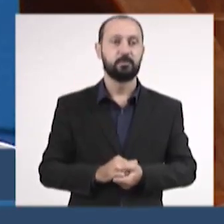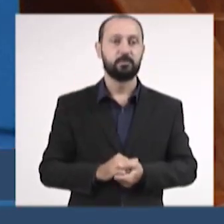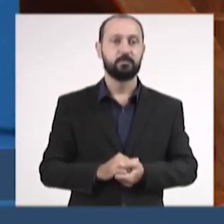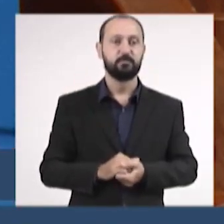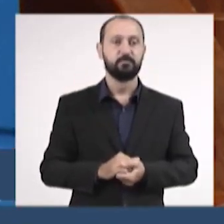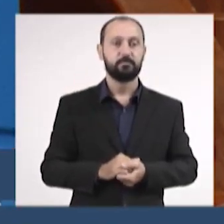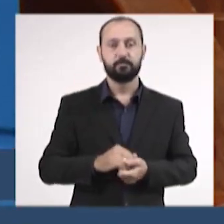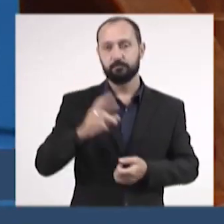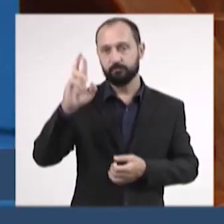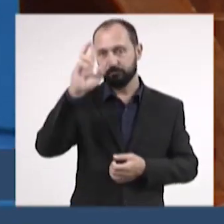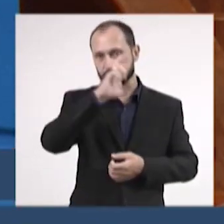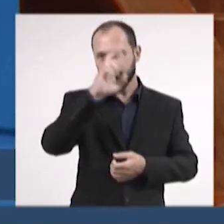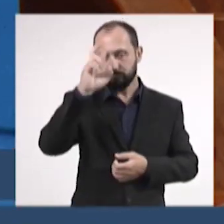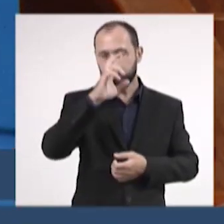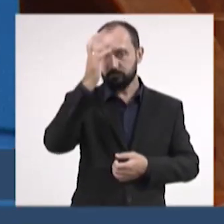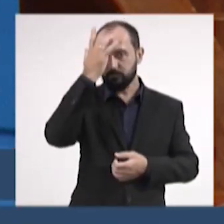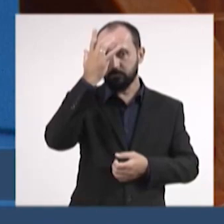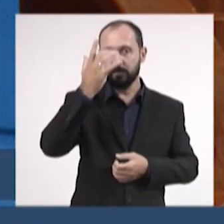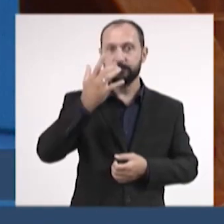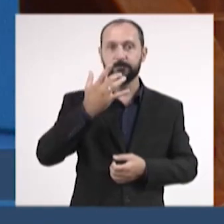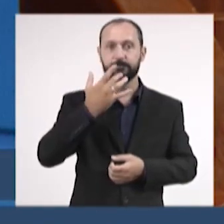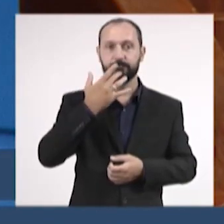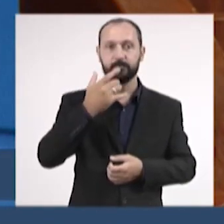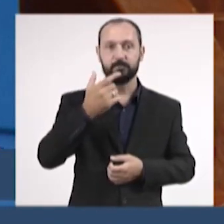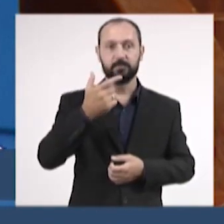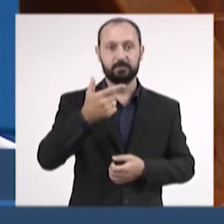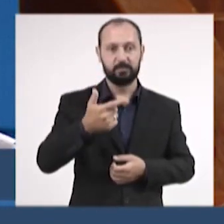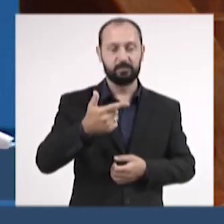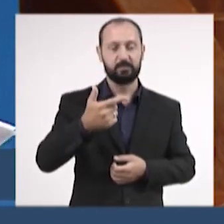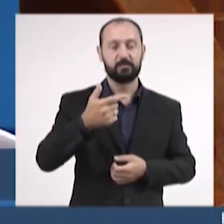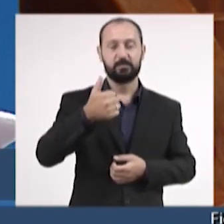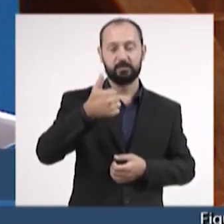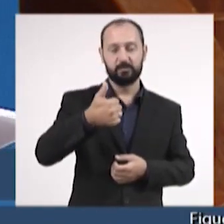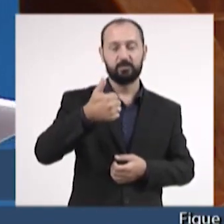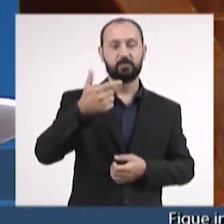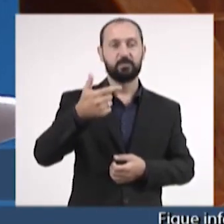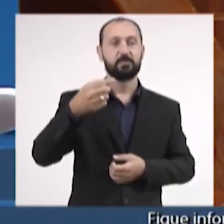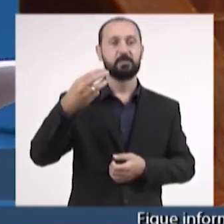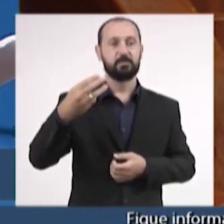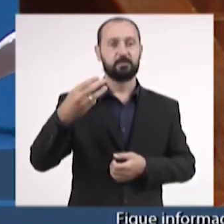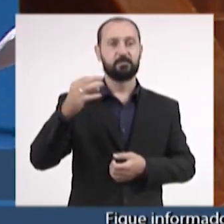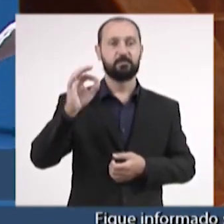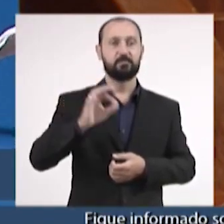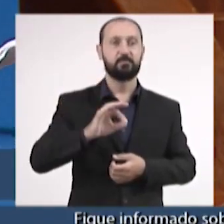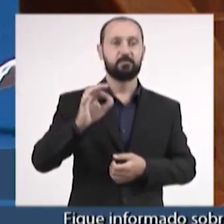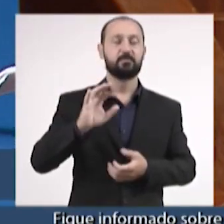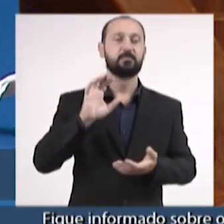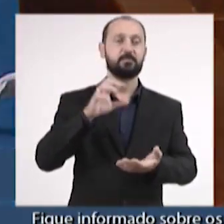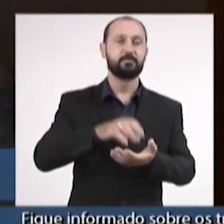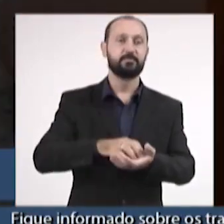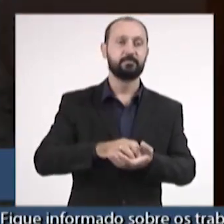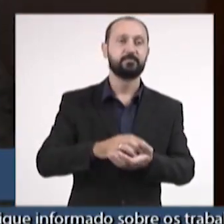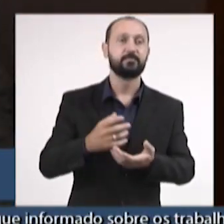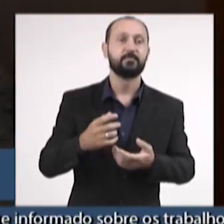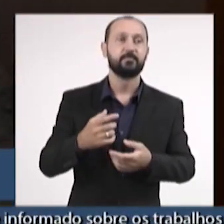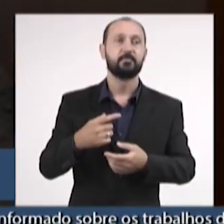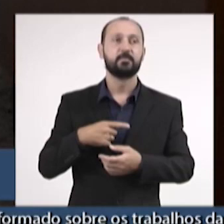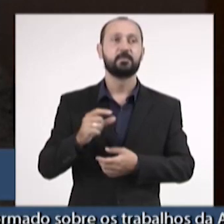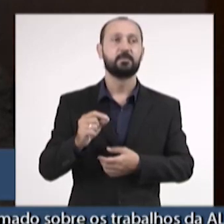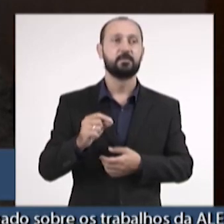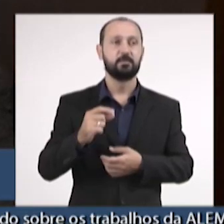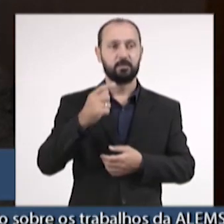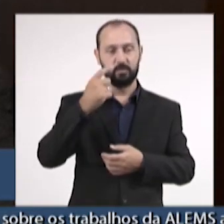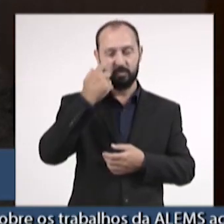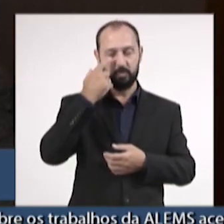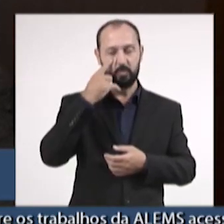O monitoramento do perfil de 123 candidatas às prefeitas e às câmaras municipais no